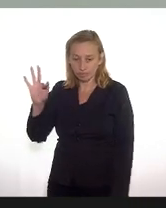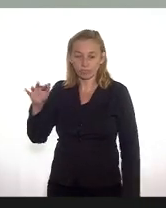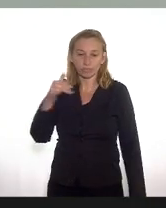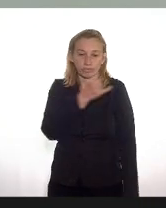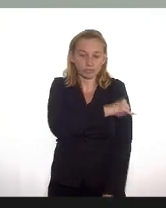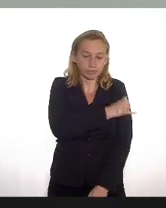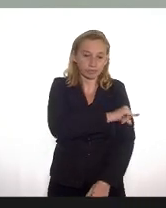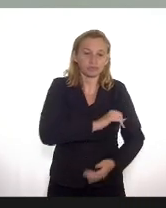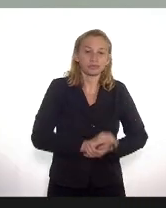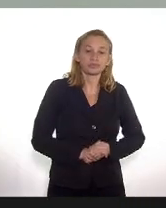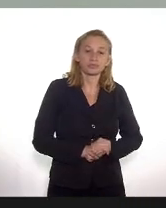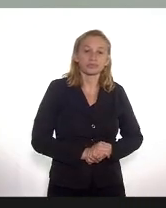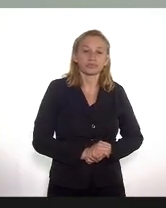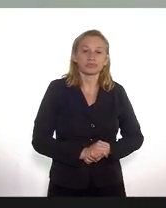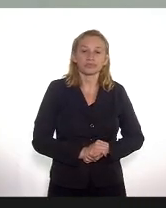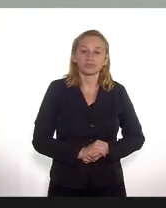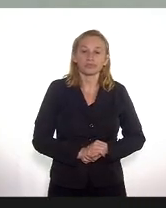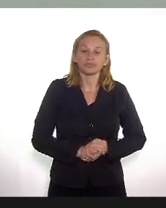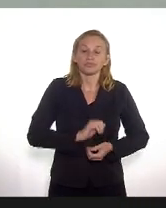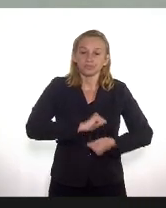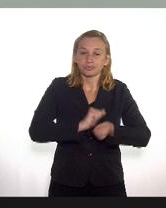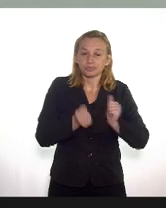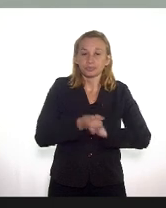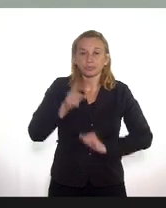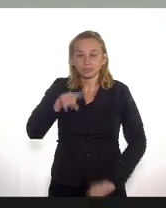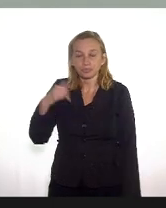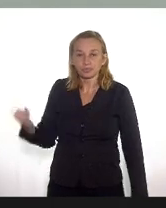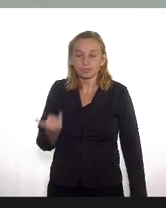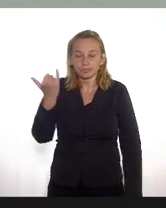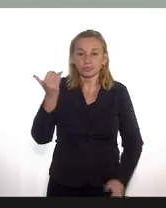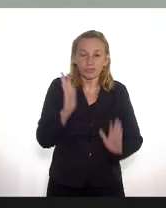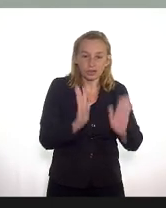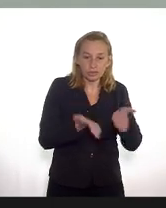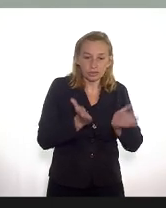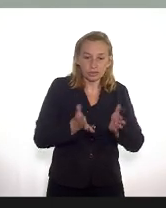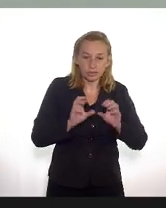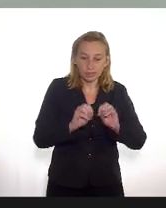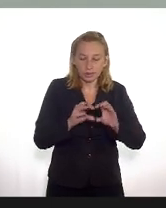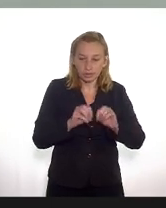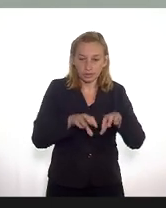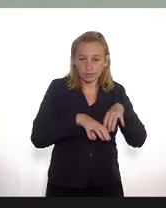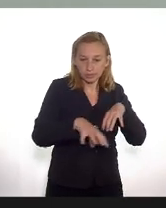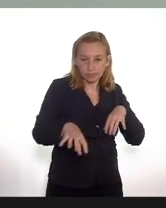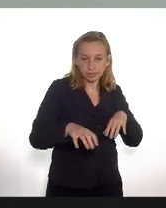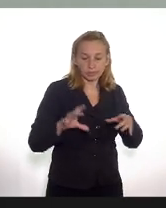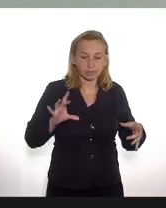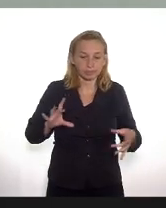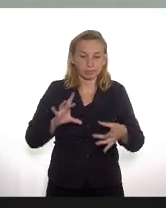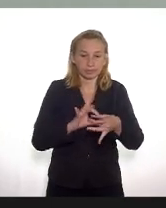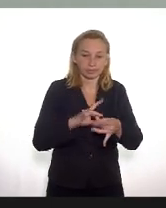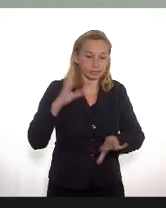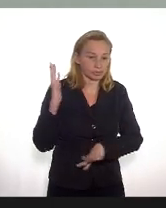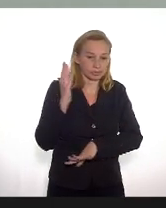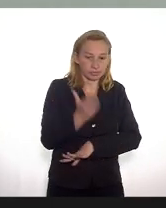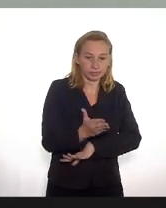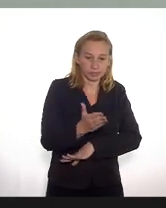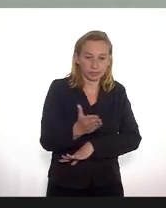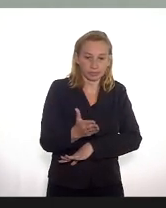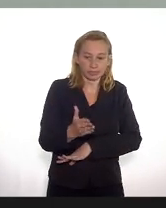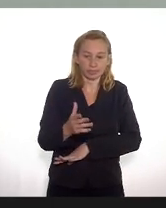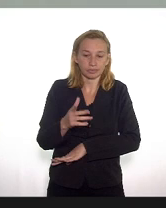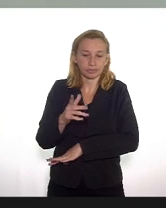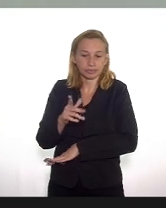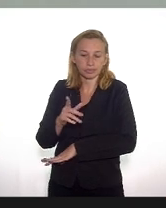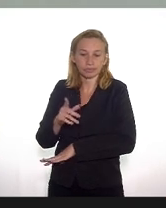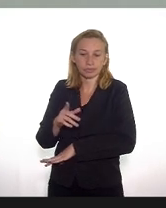Essa institucionalização é muito importante, porque hoje o Núcleo de Ensino à Distância está ligado diretamente à pró-reitoria